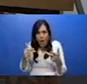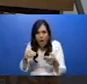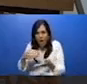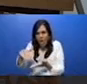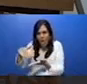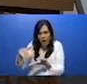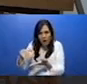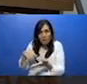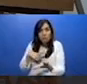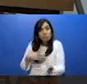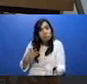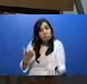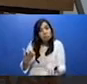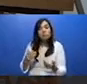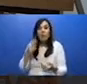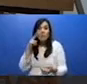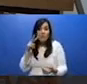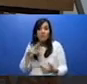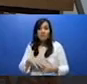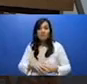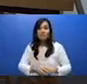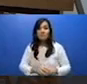hoje, trocar essas ideias.